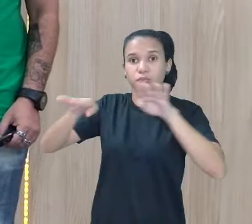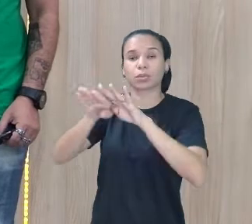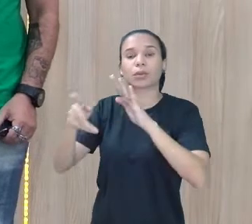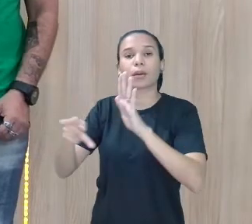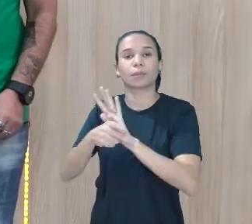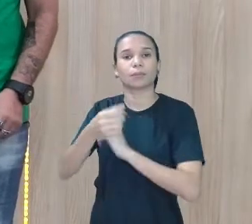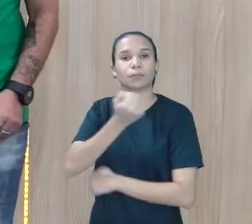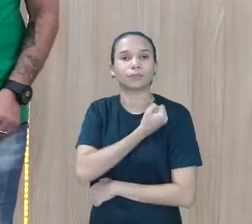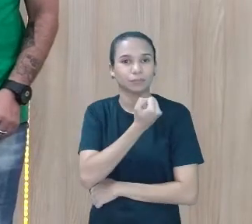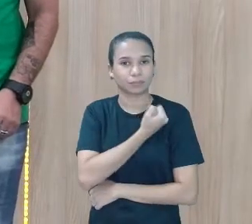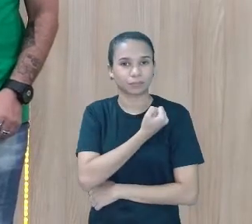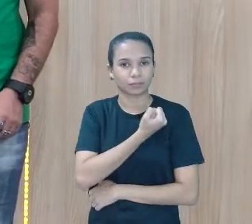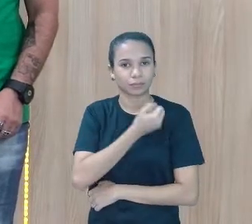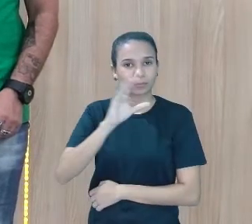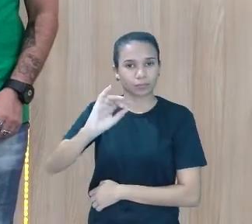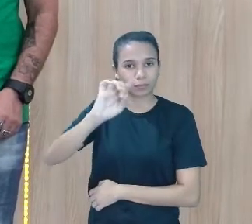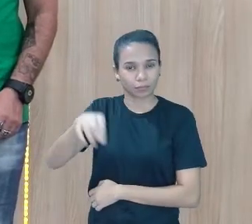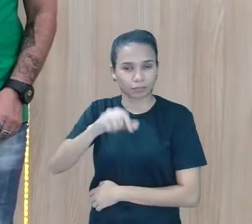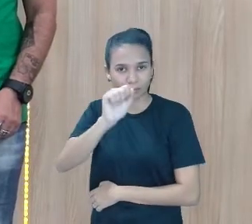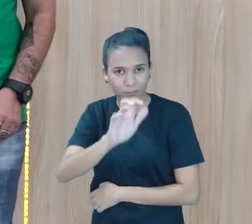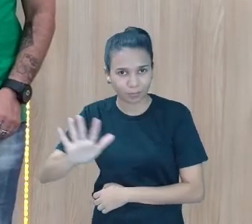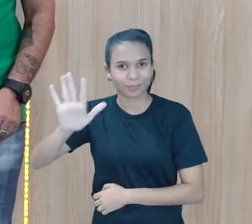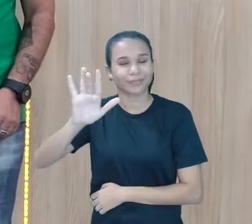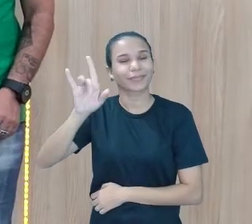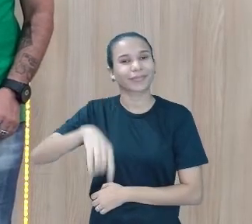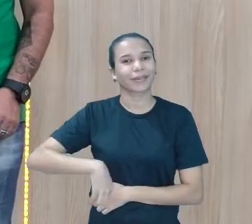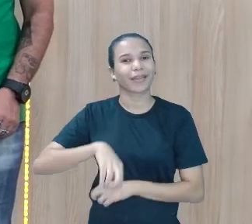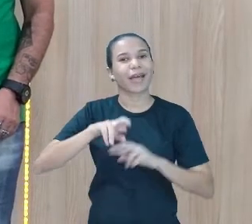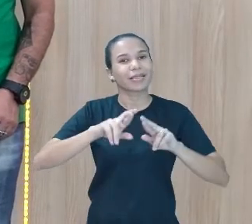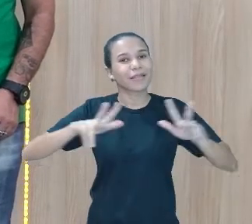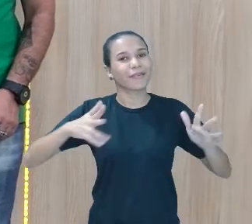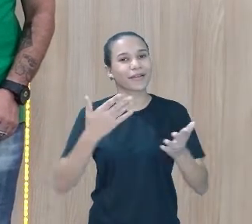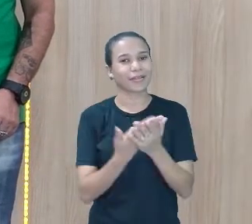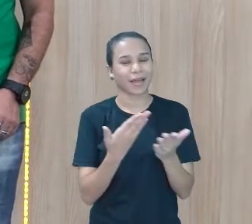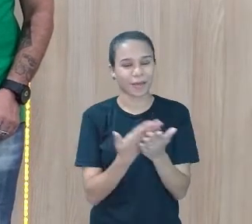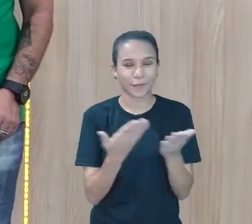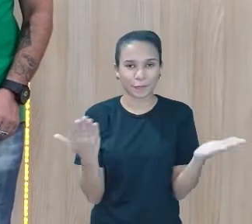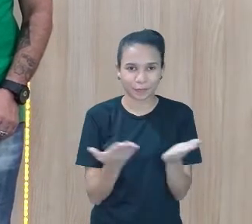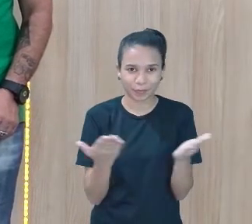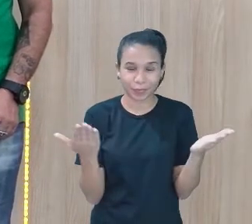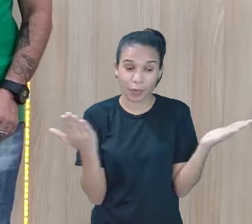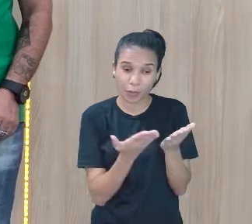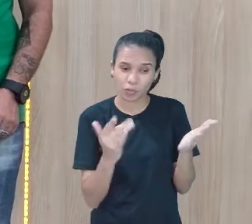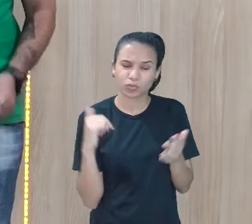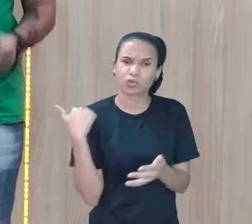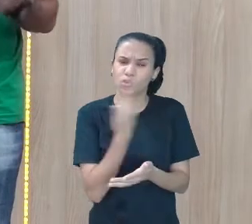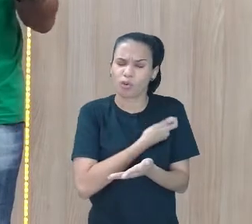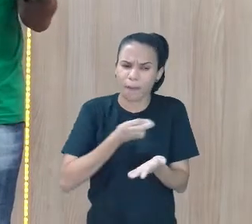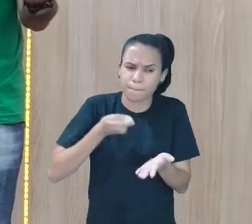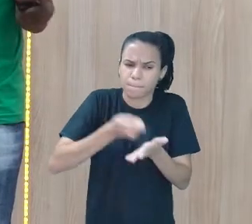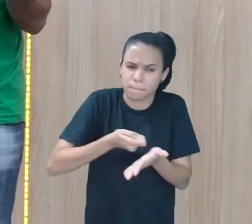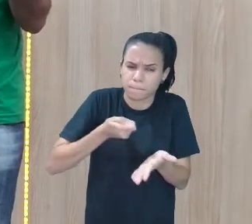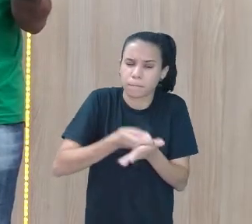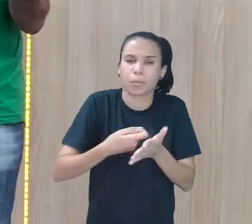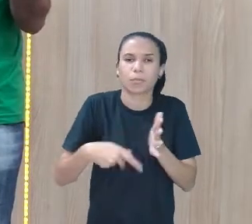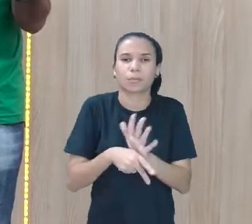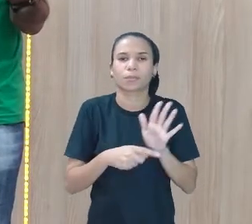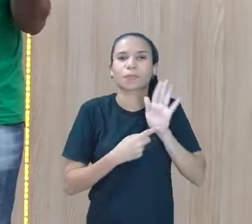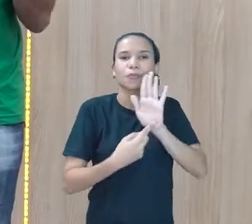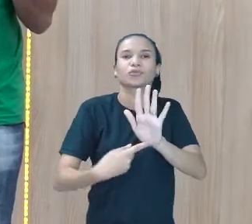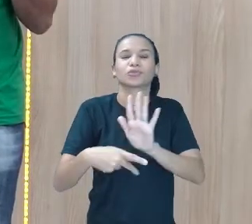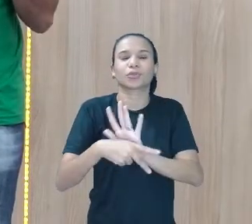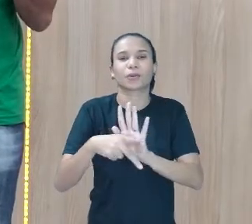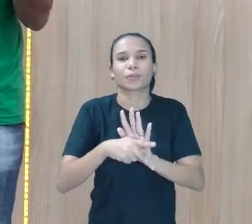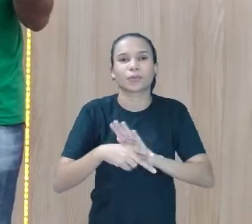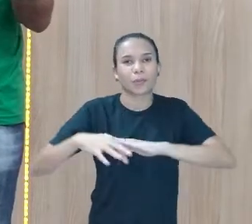ao número na sua forma decimal, que é a diferença da aula de hoje. Ou seja, hoje a gente vai forçar mais essa